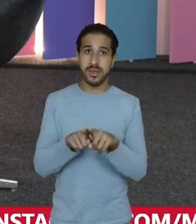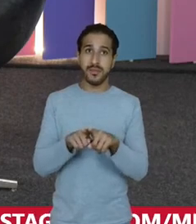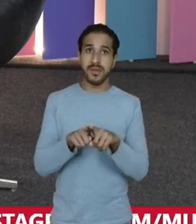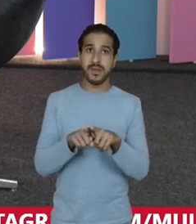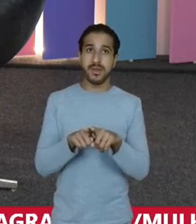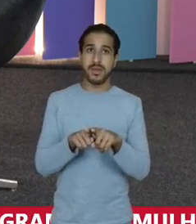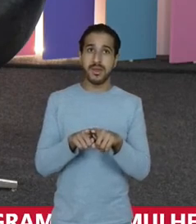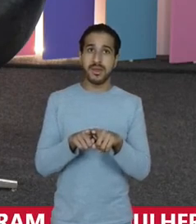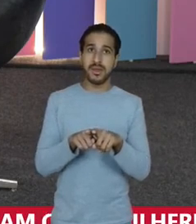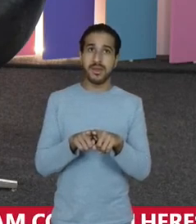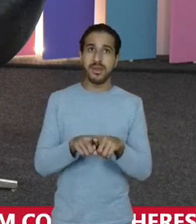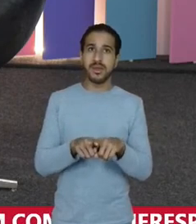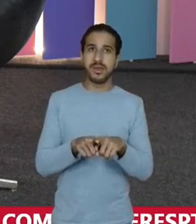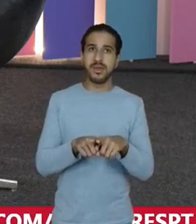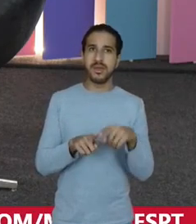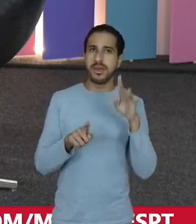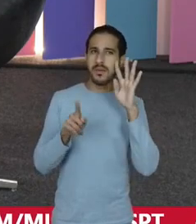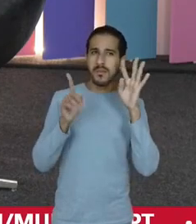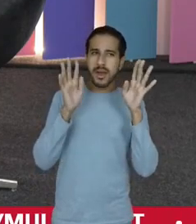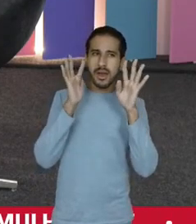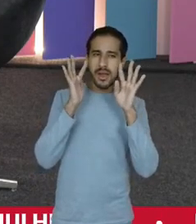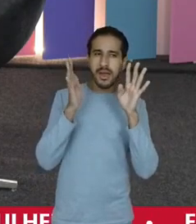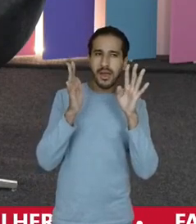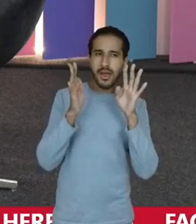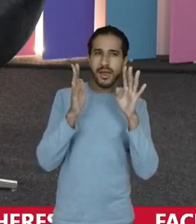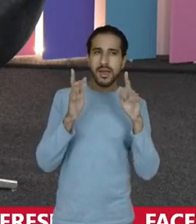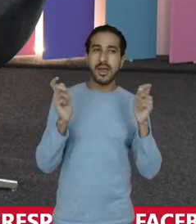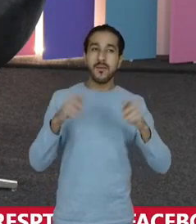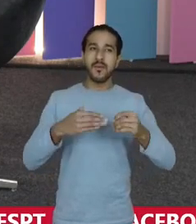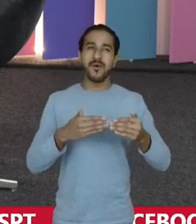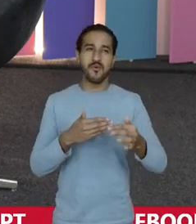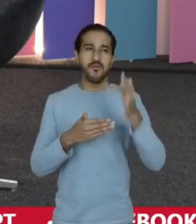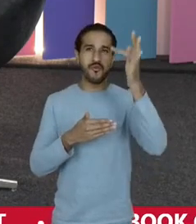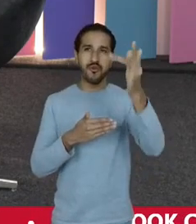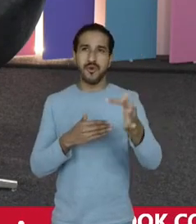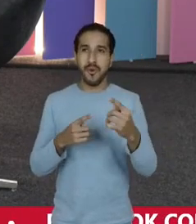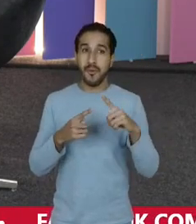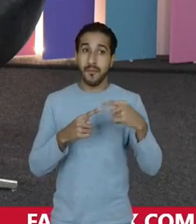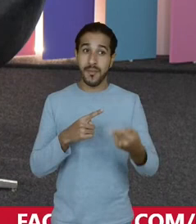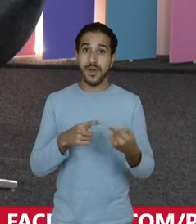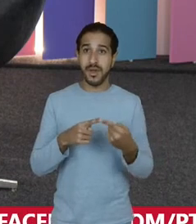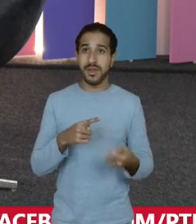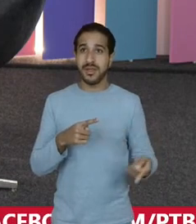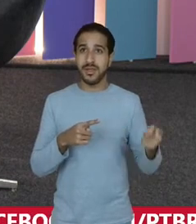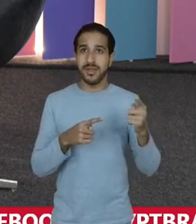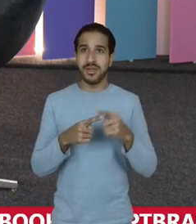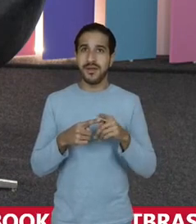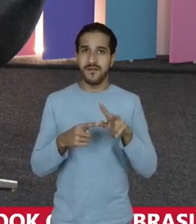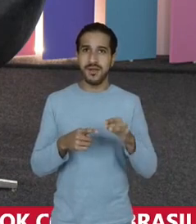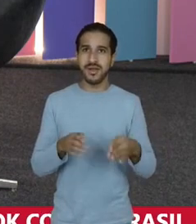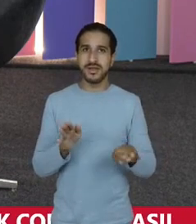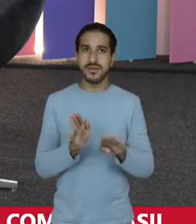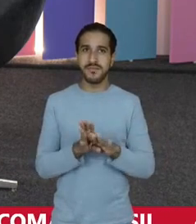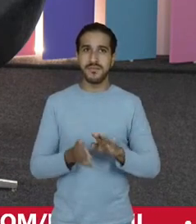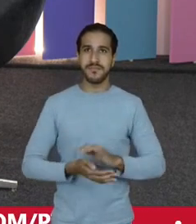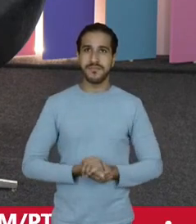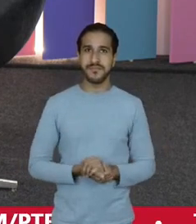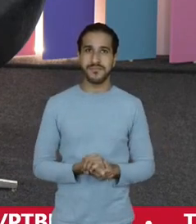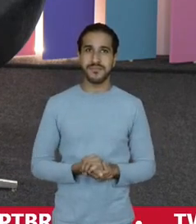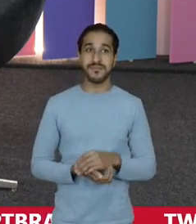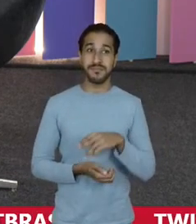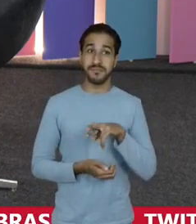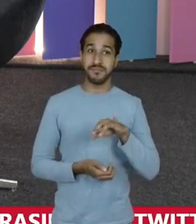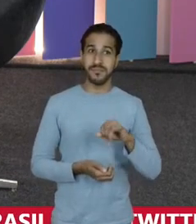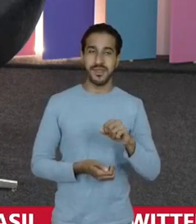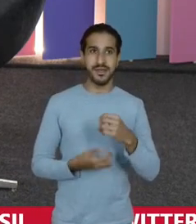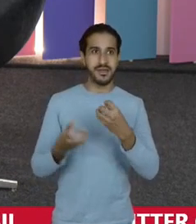sobretudo, de imaginação possível para o próximo ciclo que chegará.